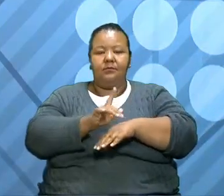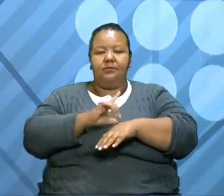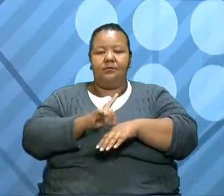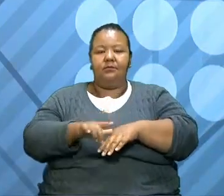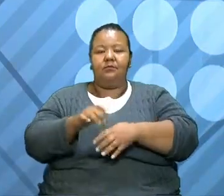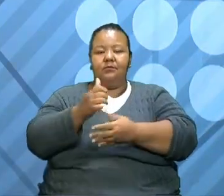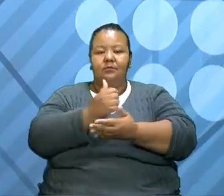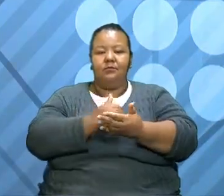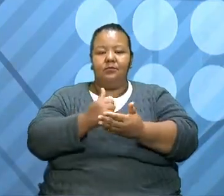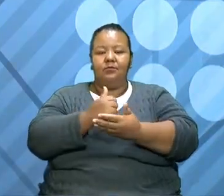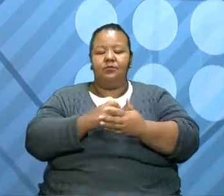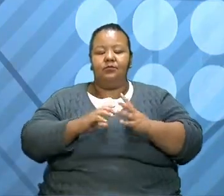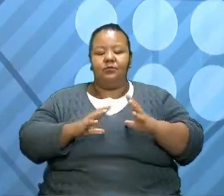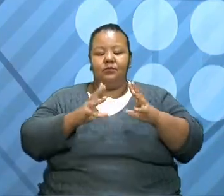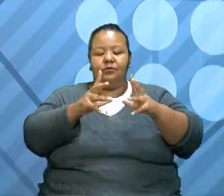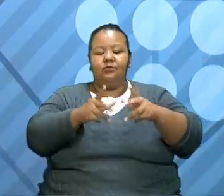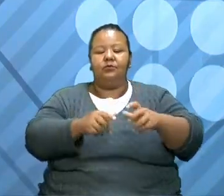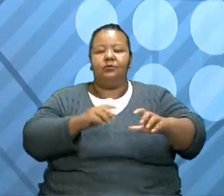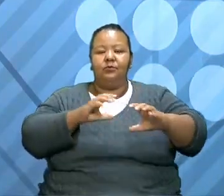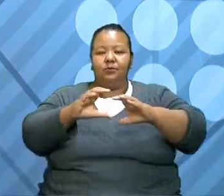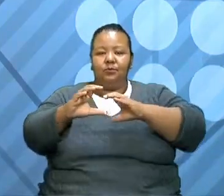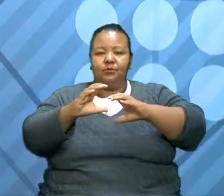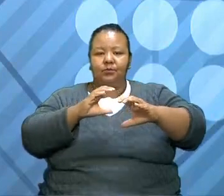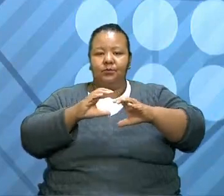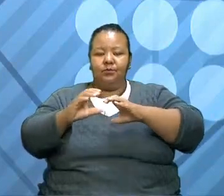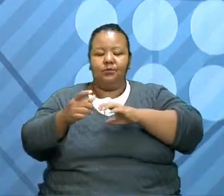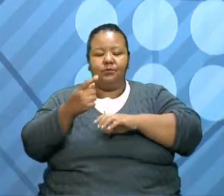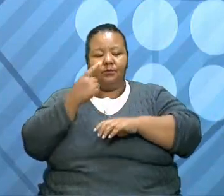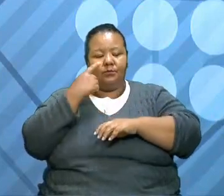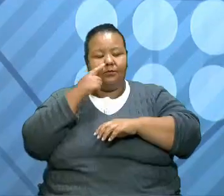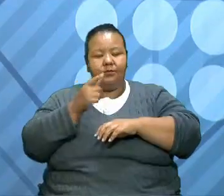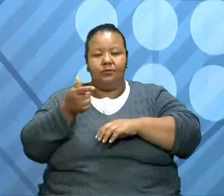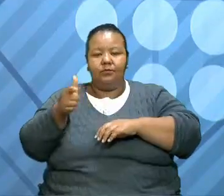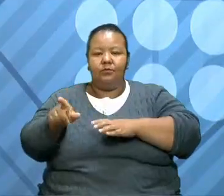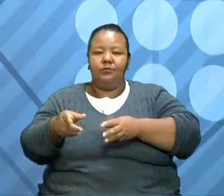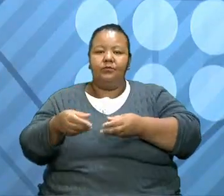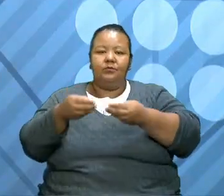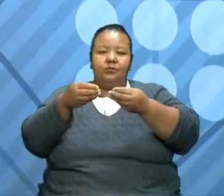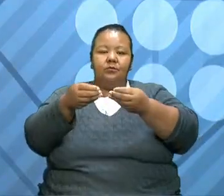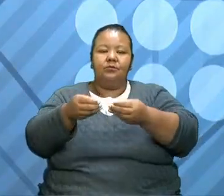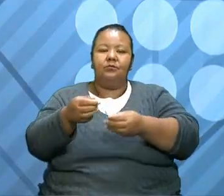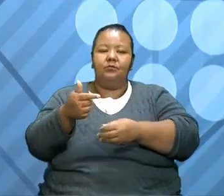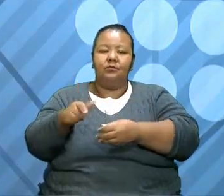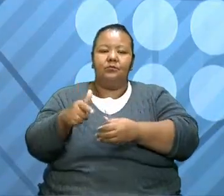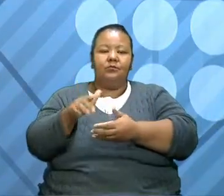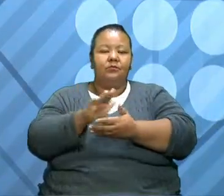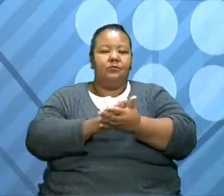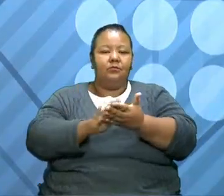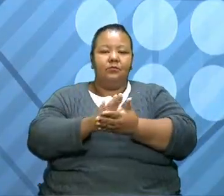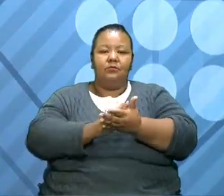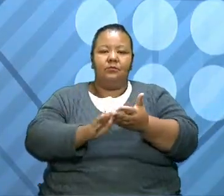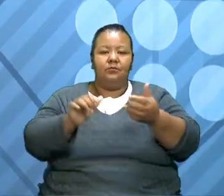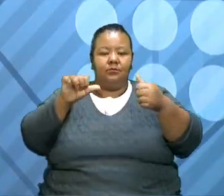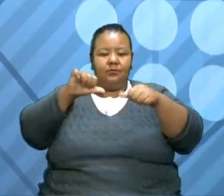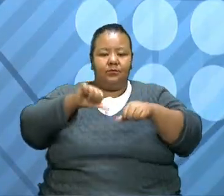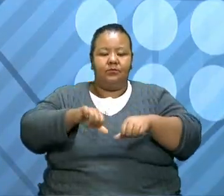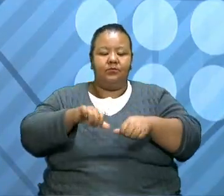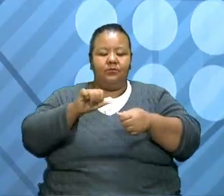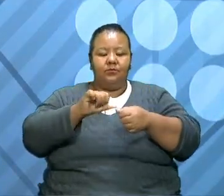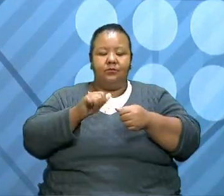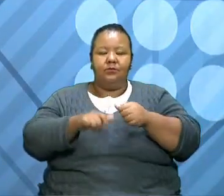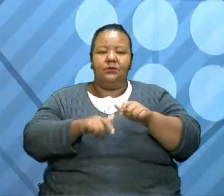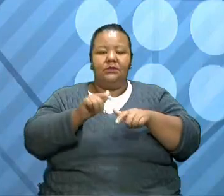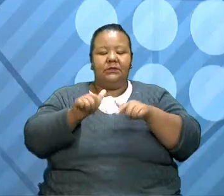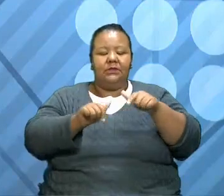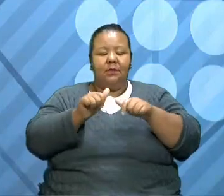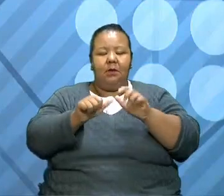esse controle e todo mundo vai se comunicando ali, todo mundo vai vendo o que o outro está entregando. Não existe nada pior do que fazer